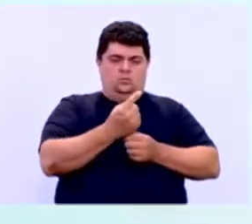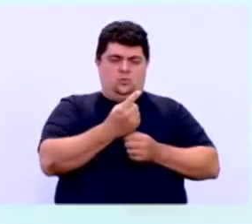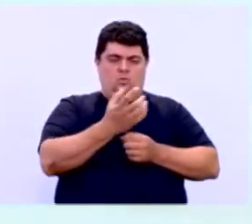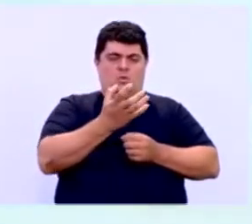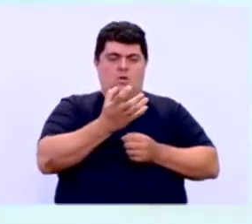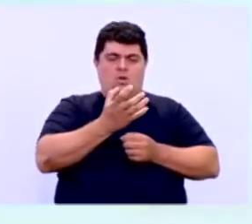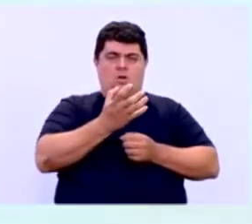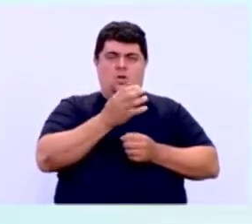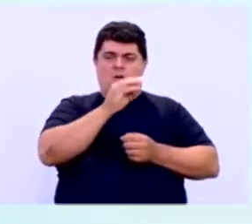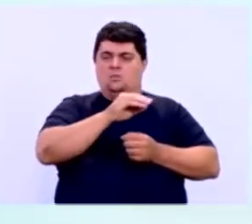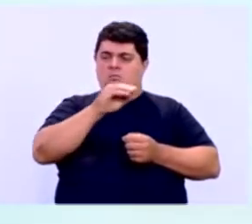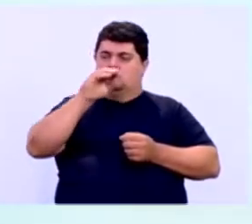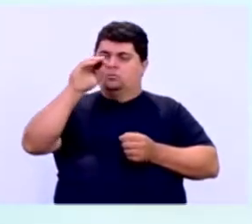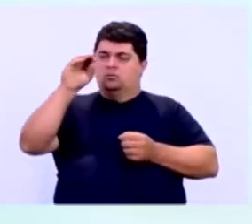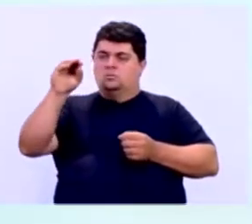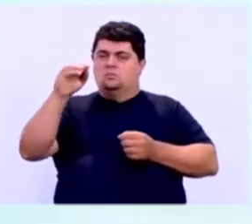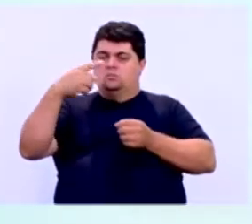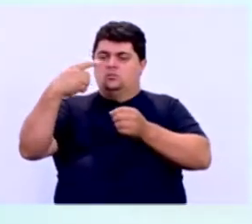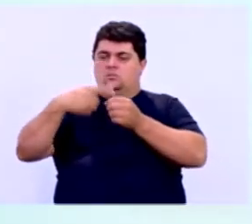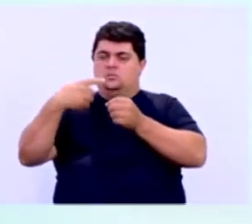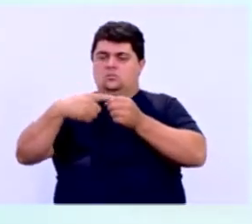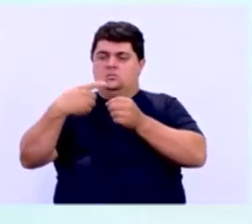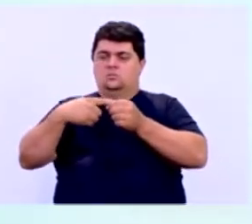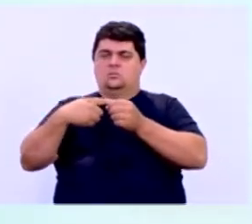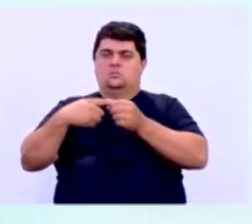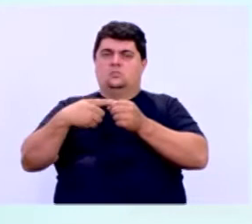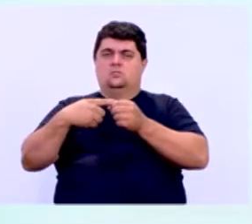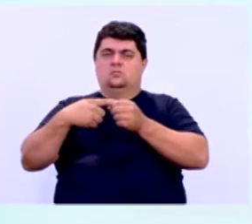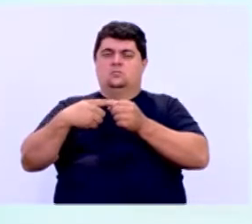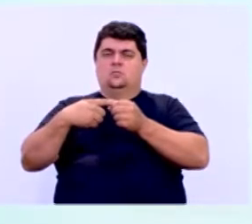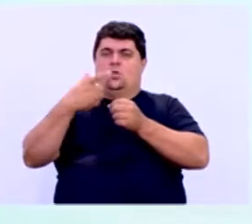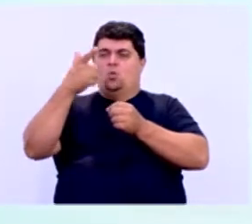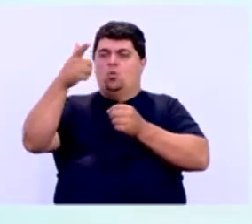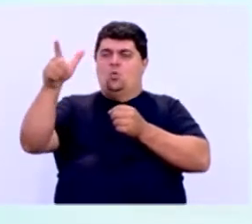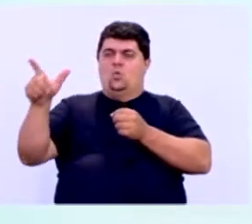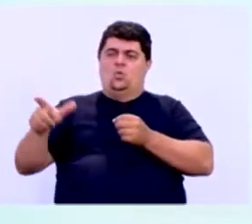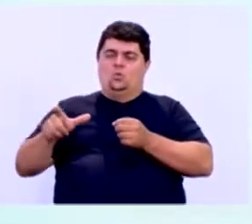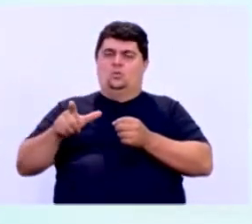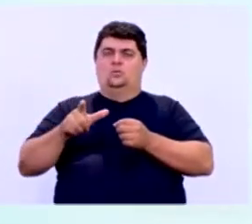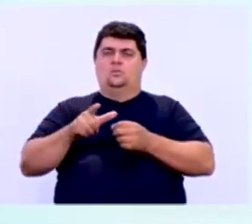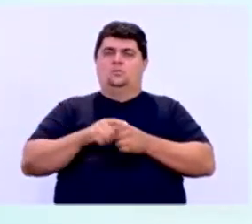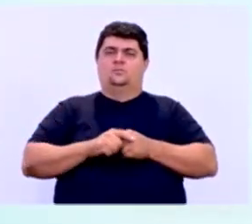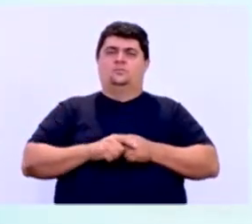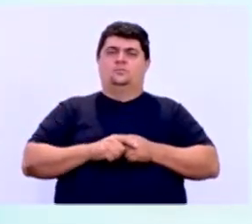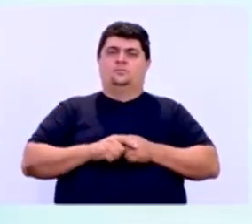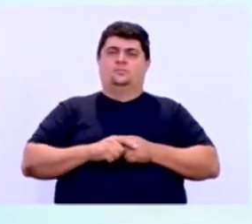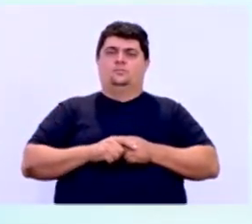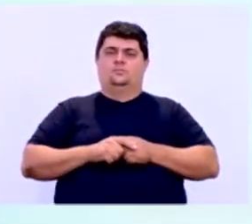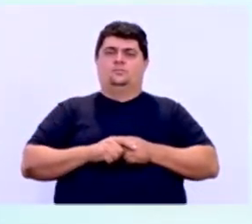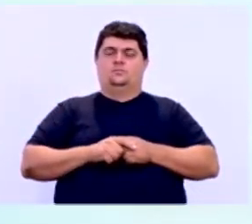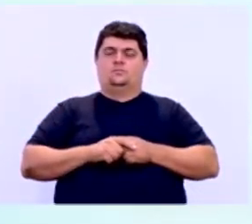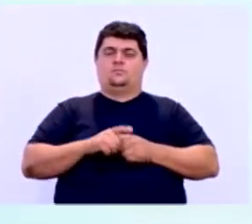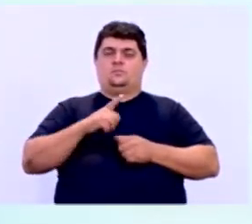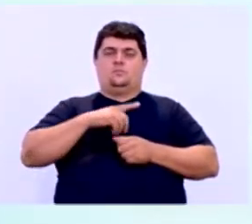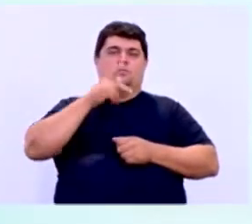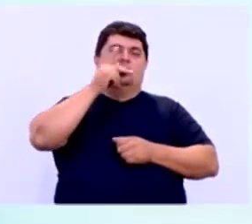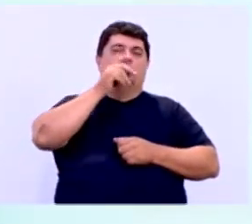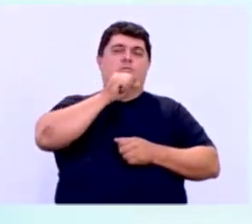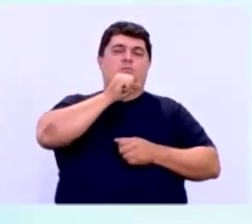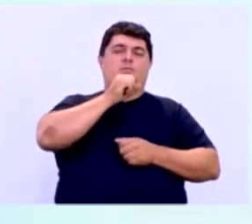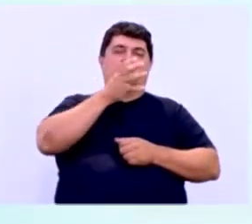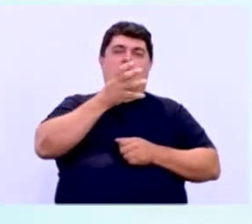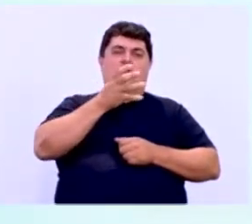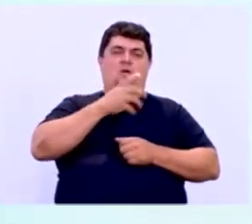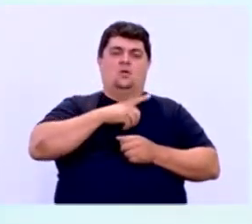expandir o meu negócio para os municípios do interior do estado de Rondônia. E aí eu tenho aqui em Porto Velho e vou